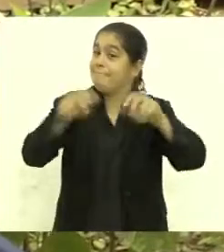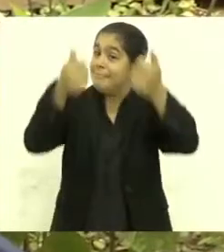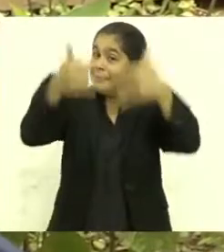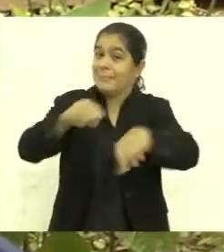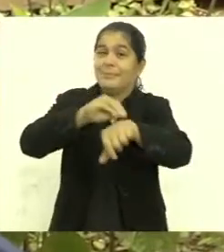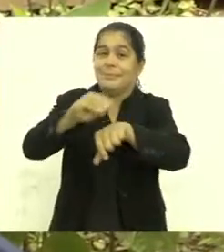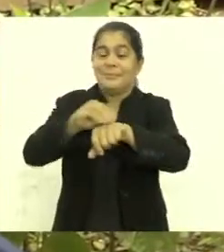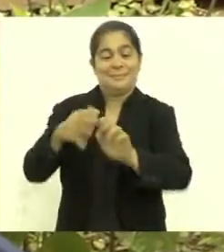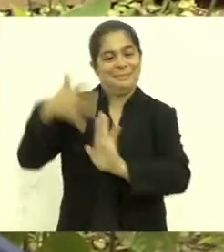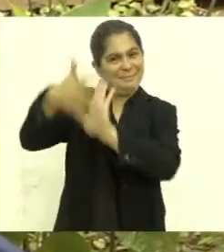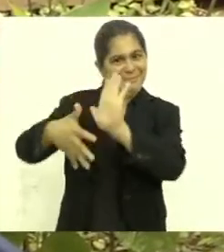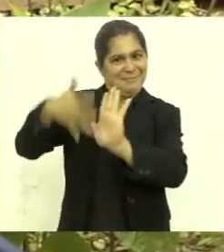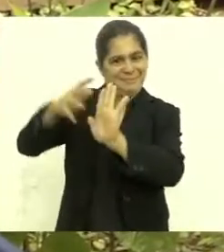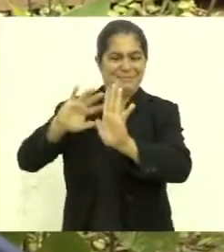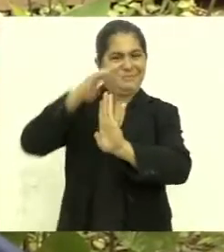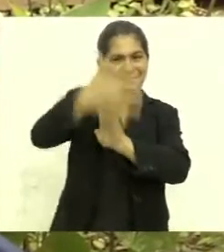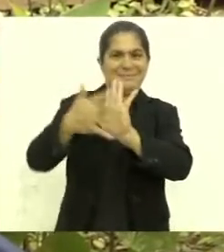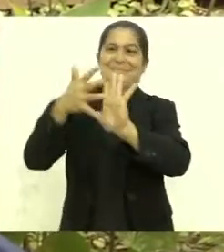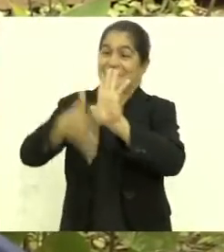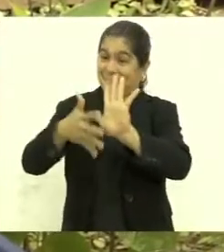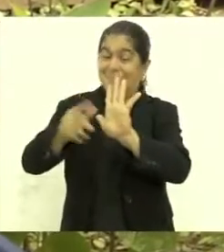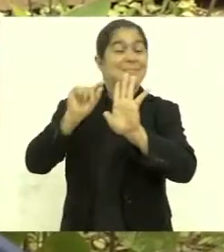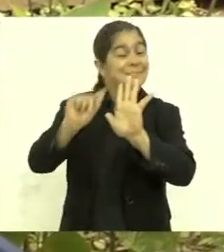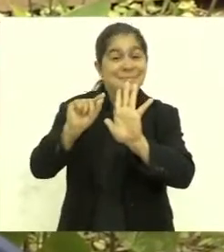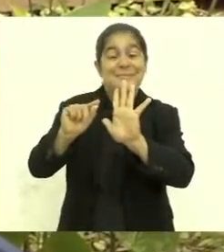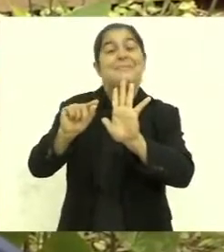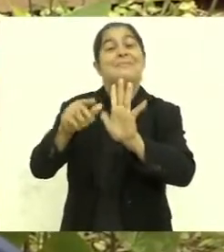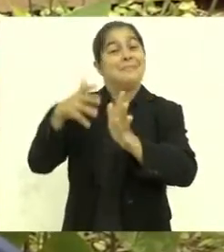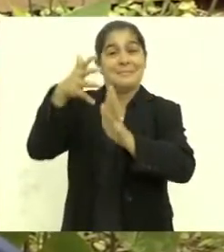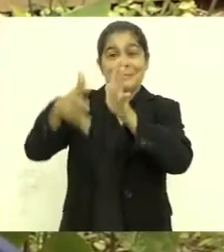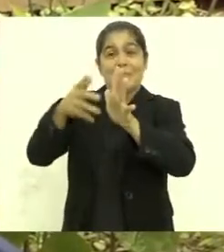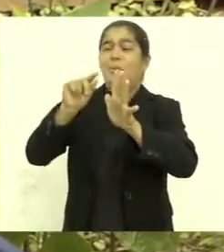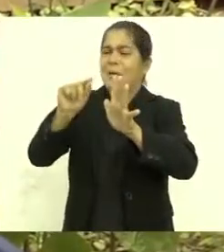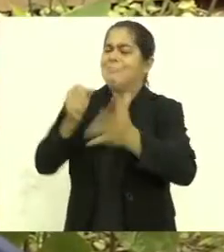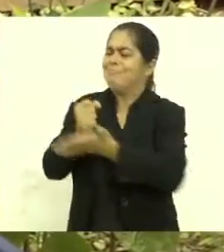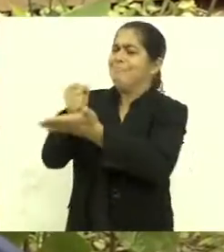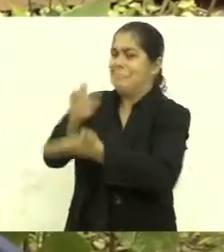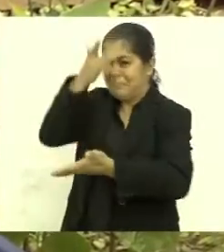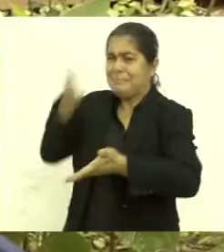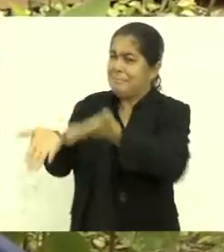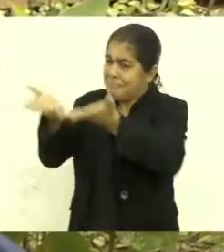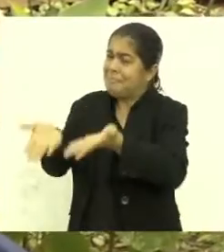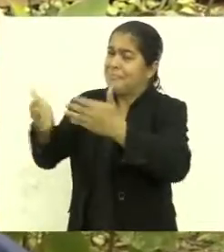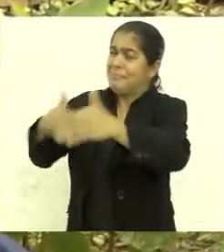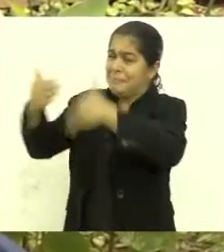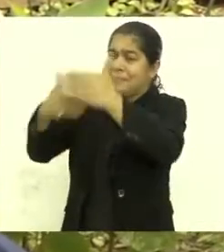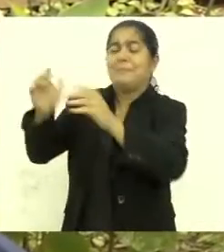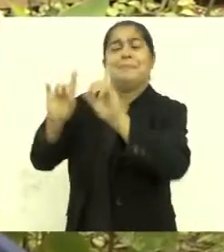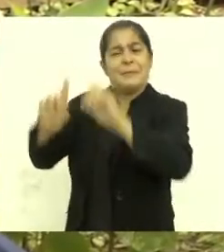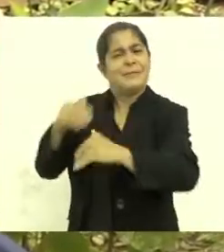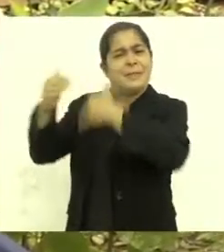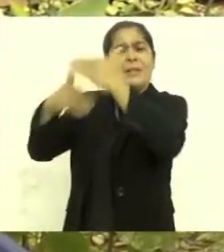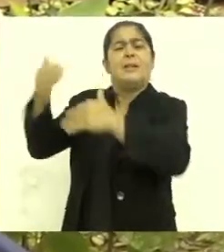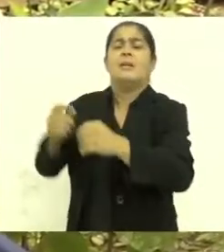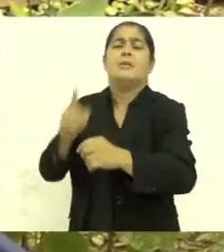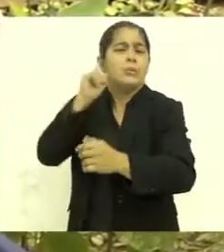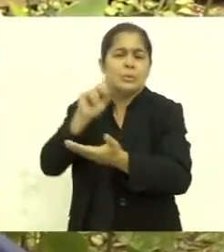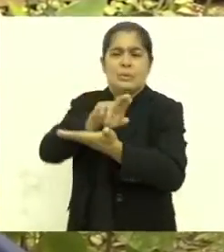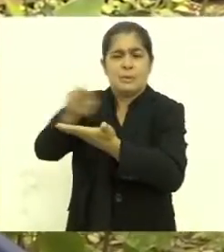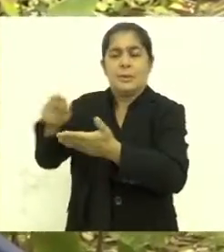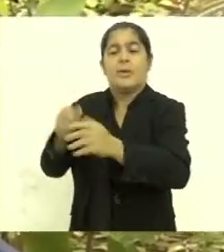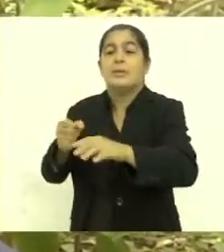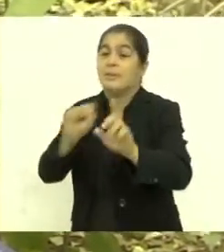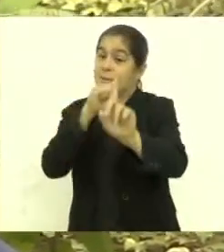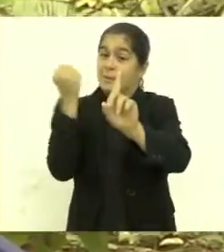programa de hoje nós vamos falar sobre a língua brasileira de sinais, como a Libra está ajudando pessoas com deficiência